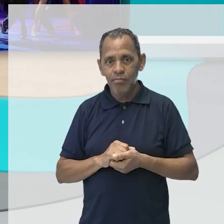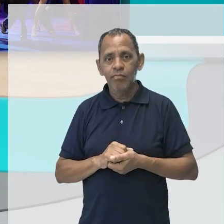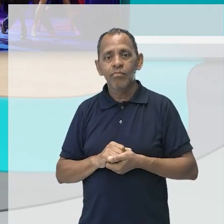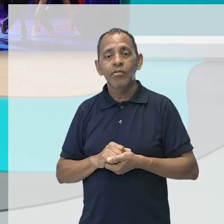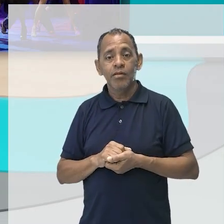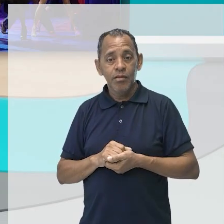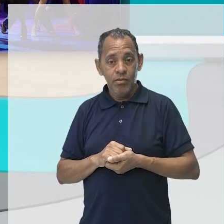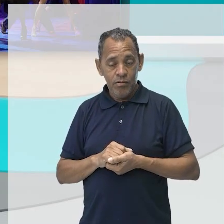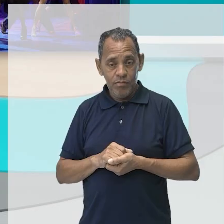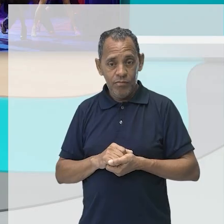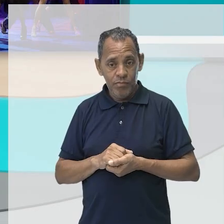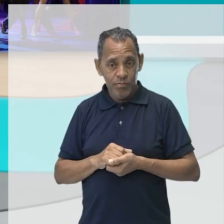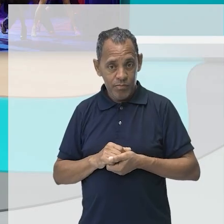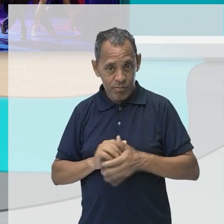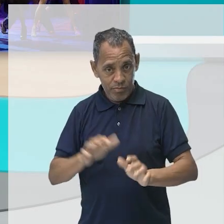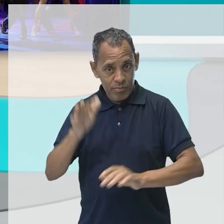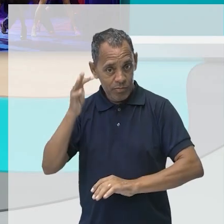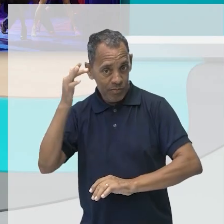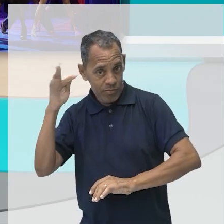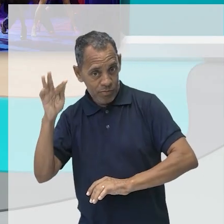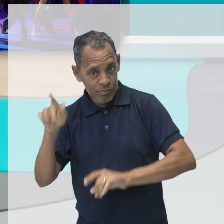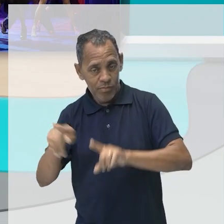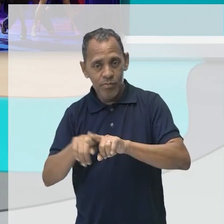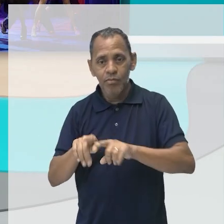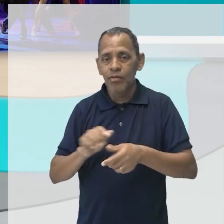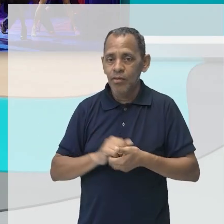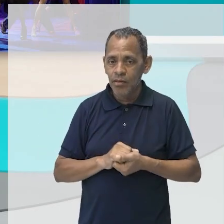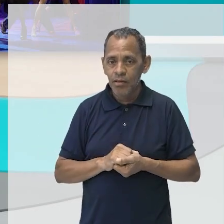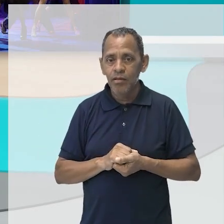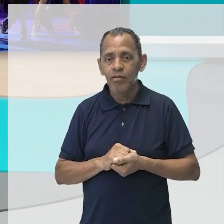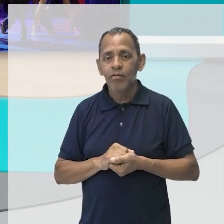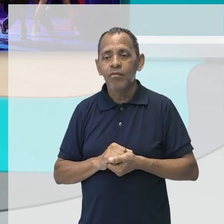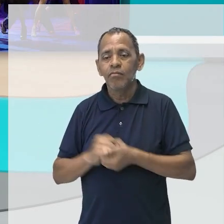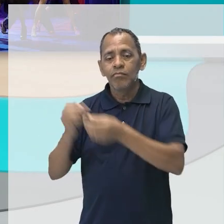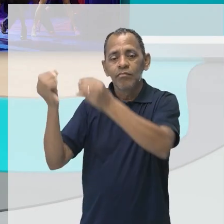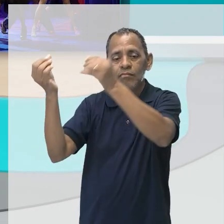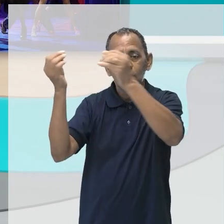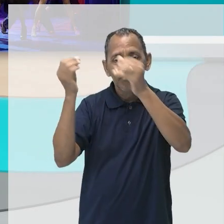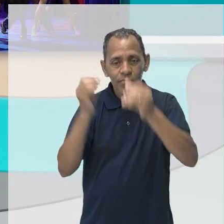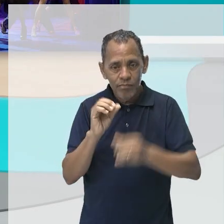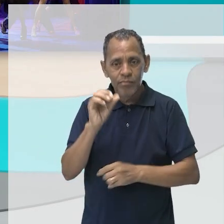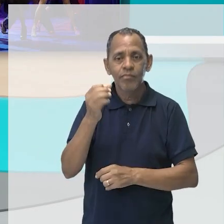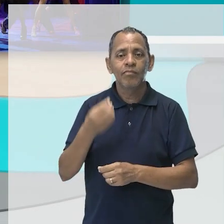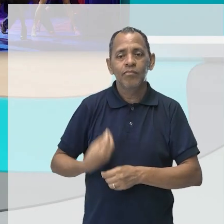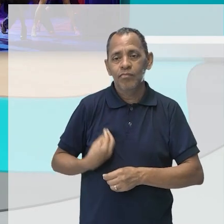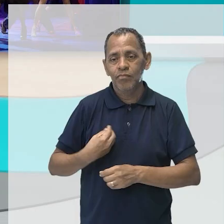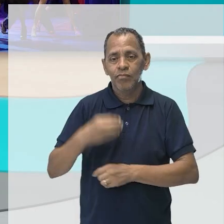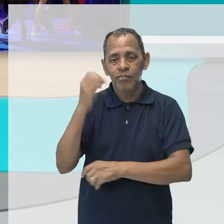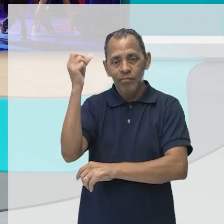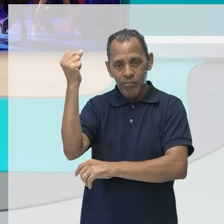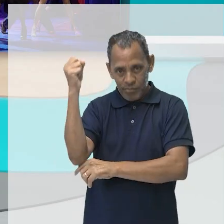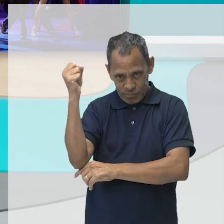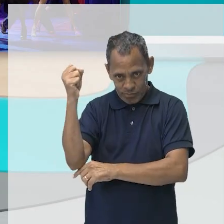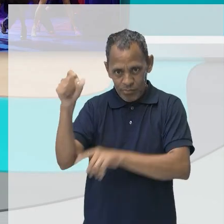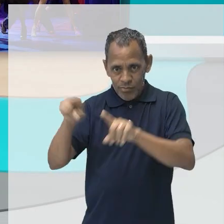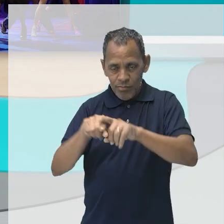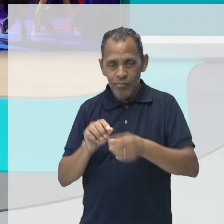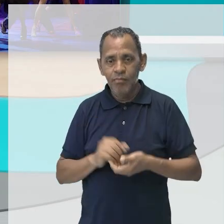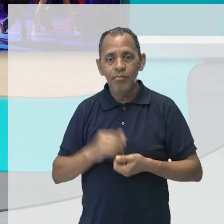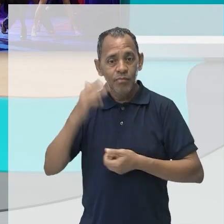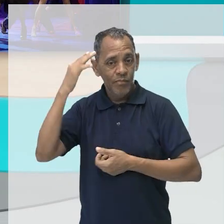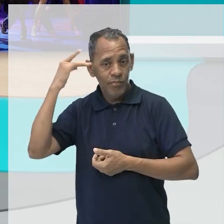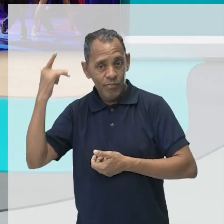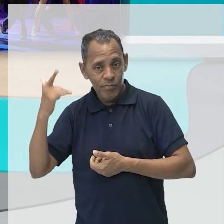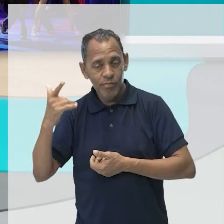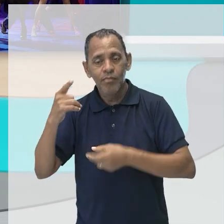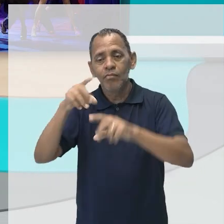francês que criança foi morar na Argentina, então ele teve muito sucesso ali através das músicas